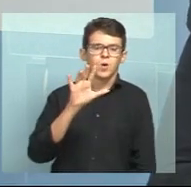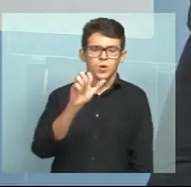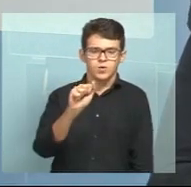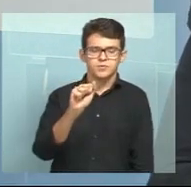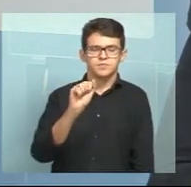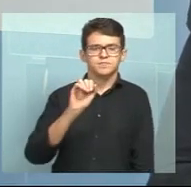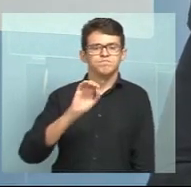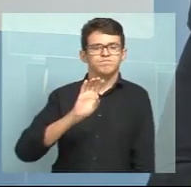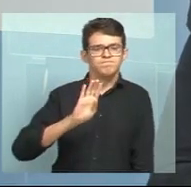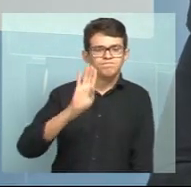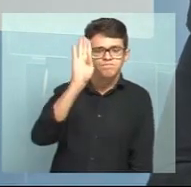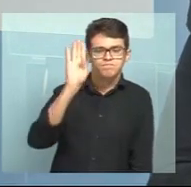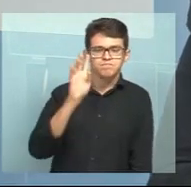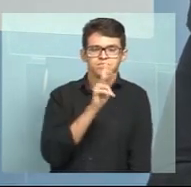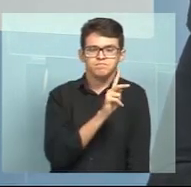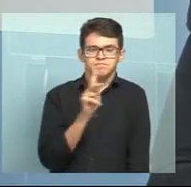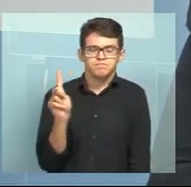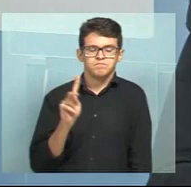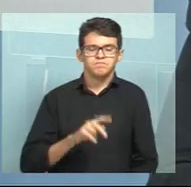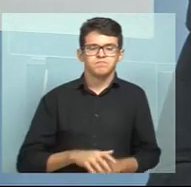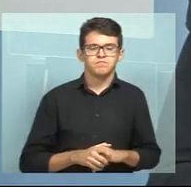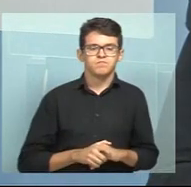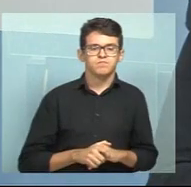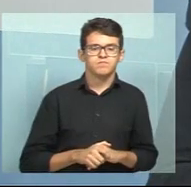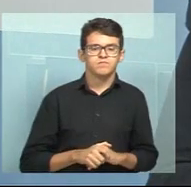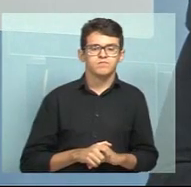no TRF4.